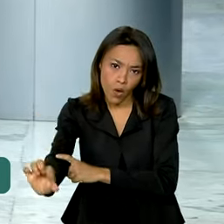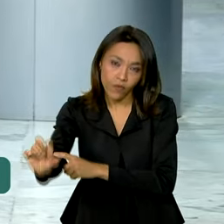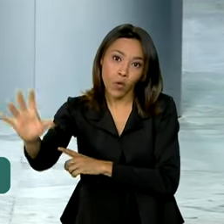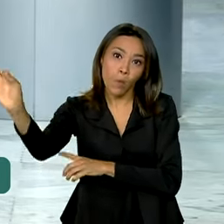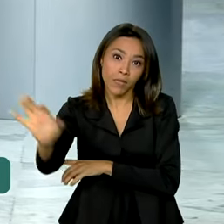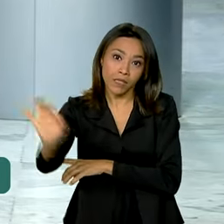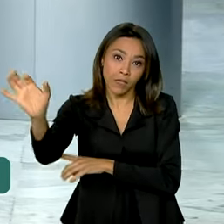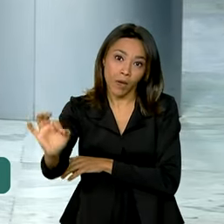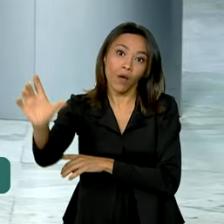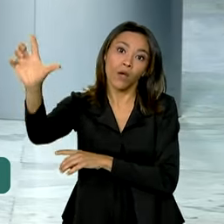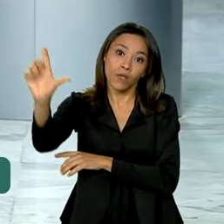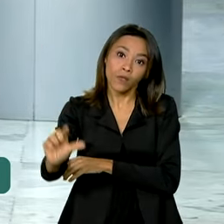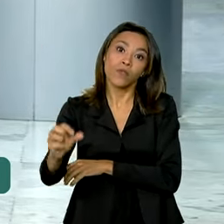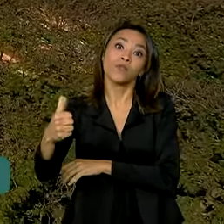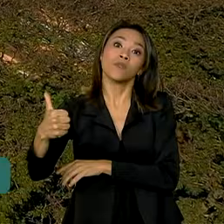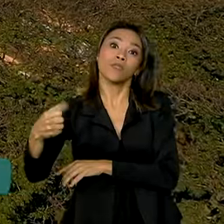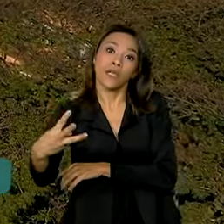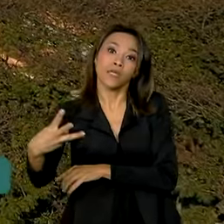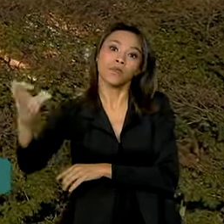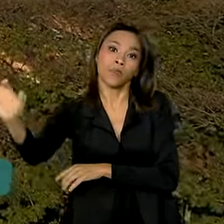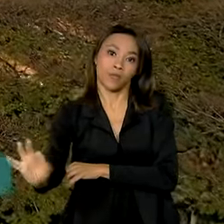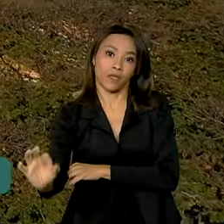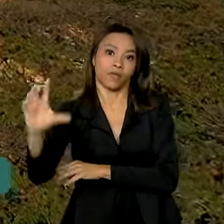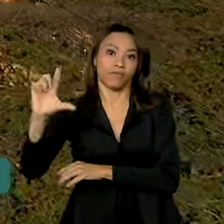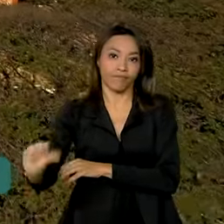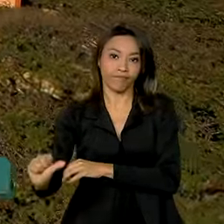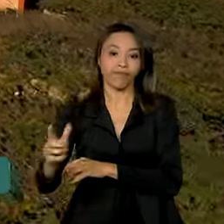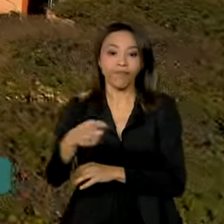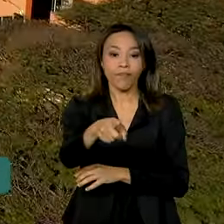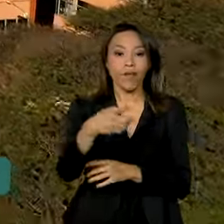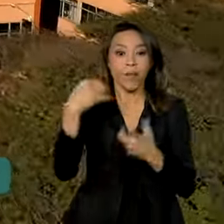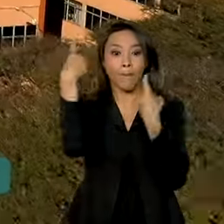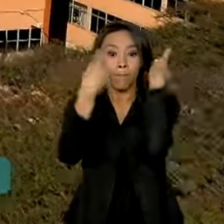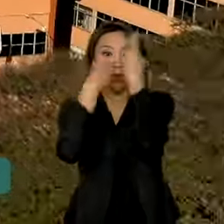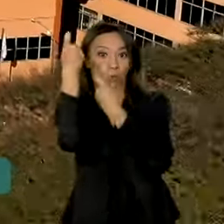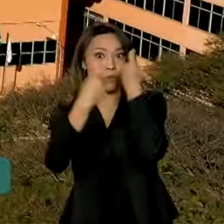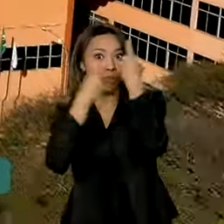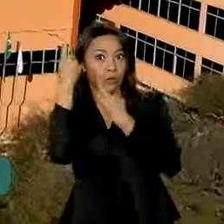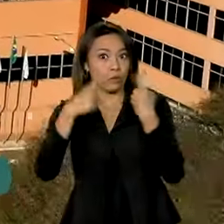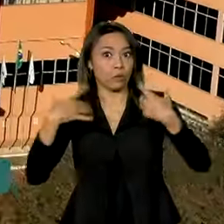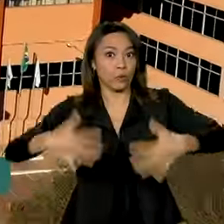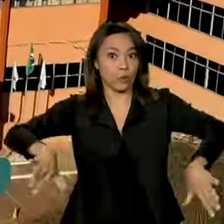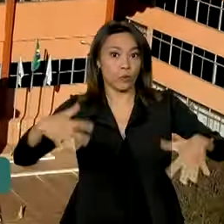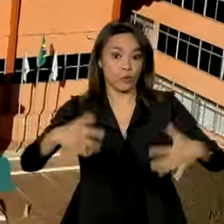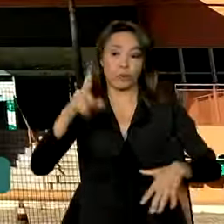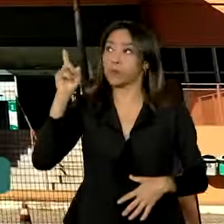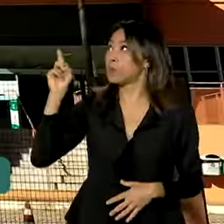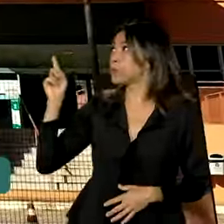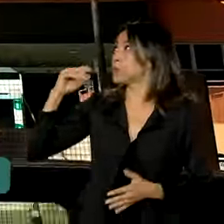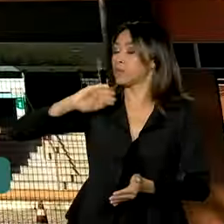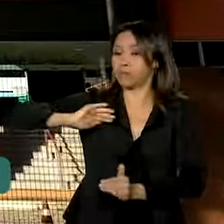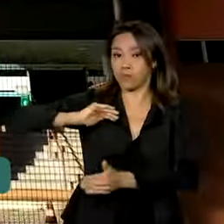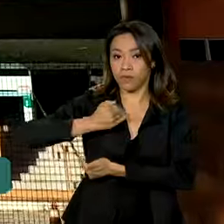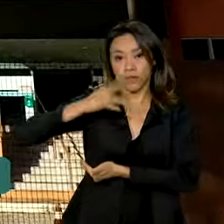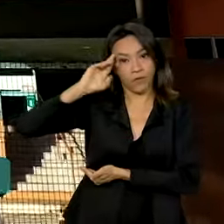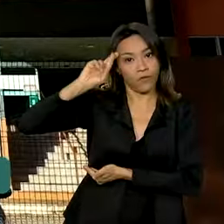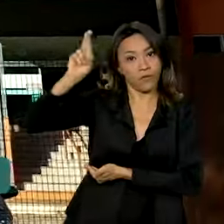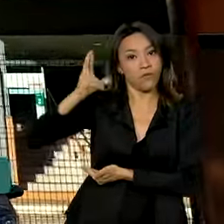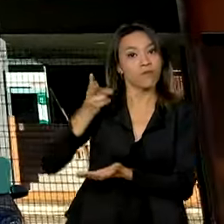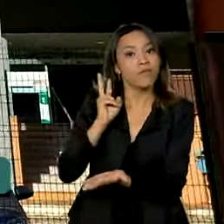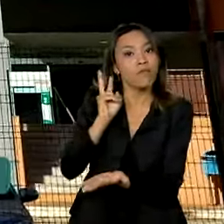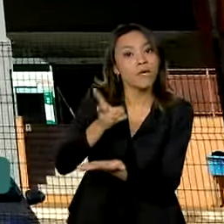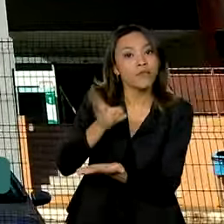de menos de 13%. Entre as preocupações apontadas pelos diretores da Anvisa para manter